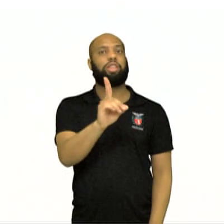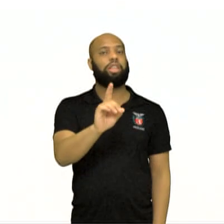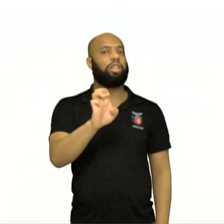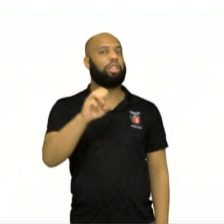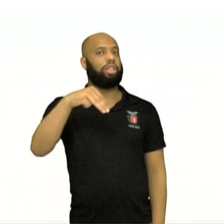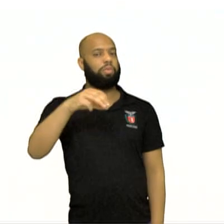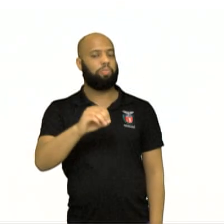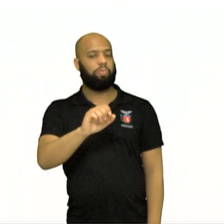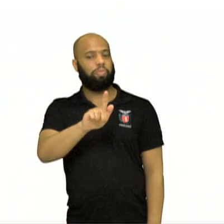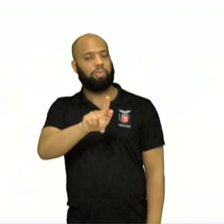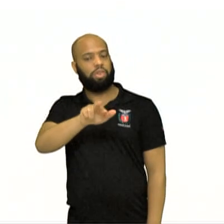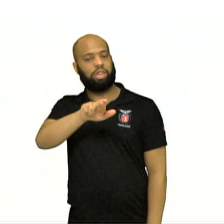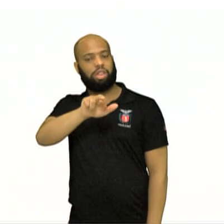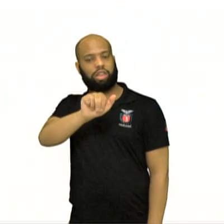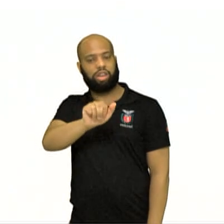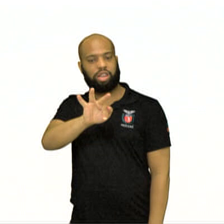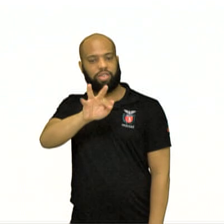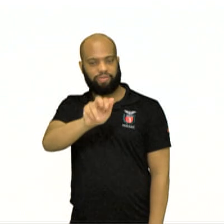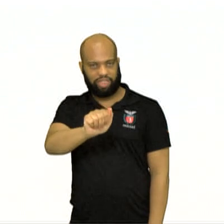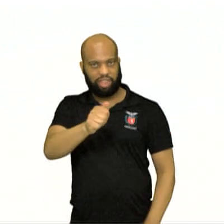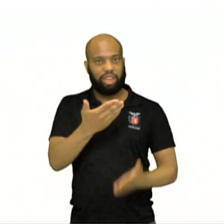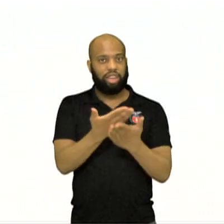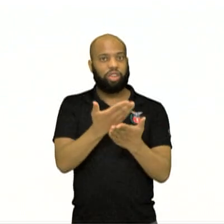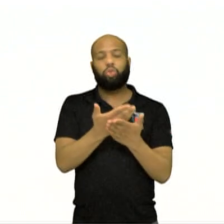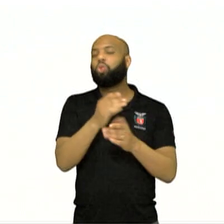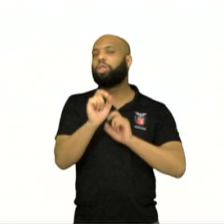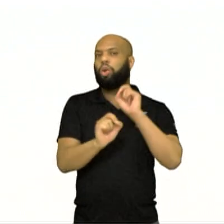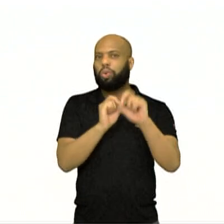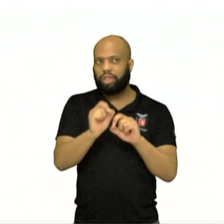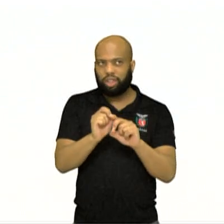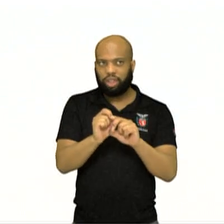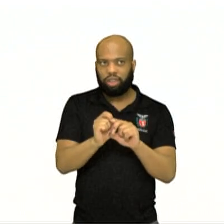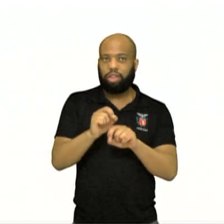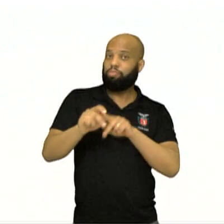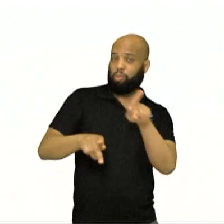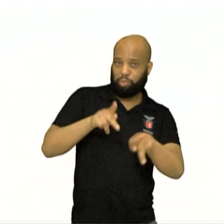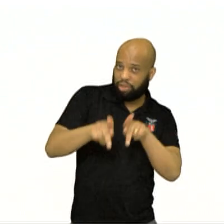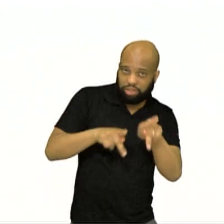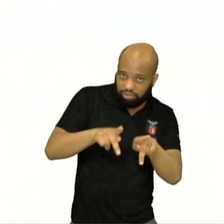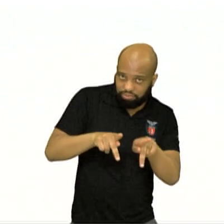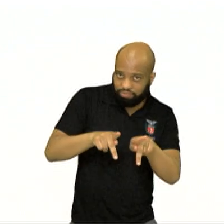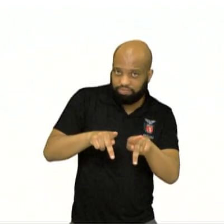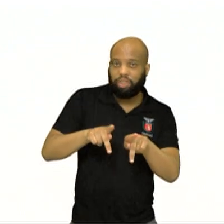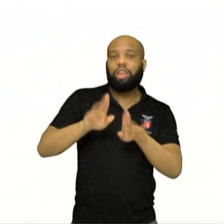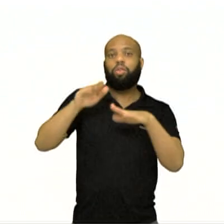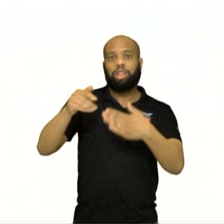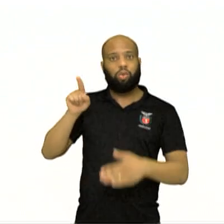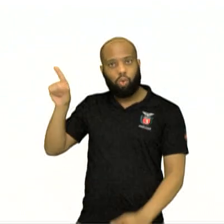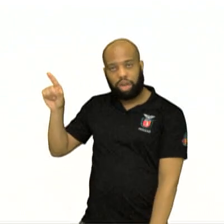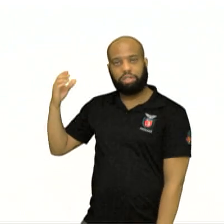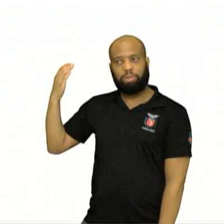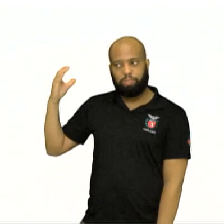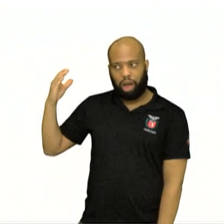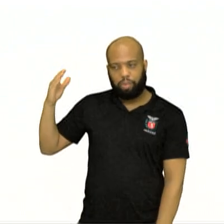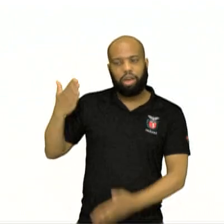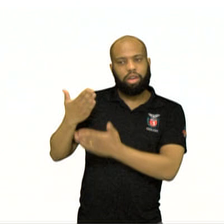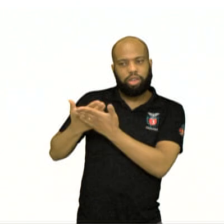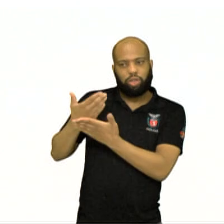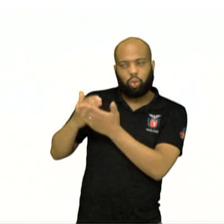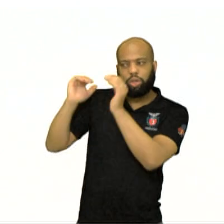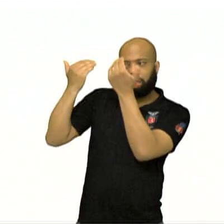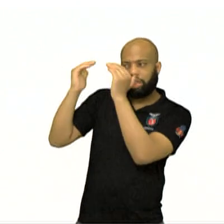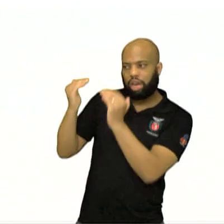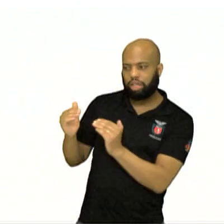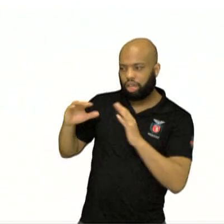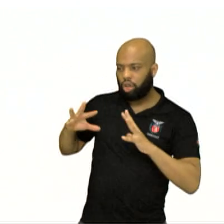dinâmica populacional humana, né? Então é a demografia que se responsabiliza por analisar